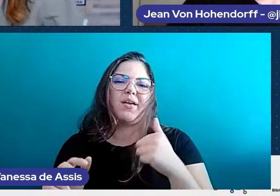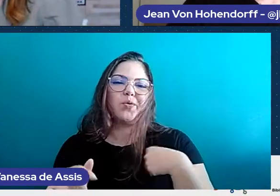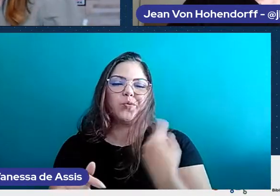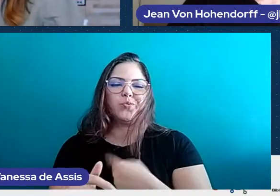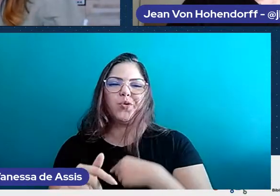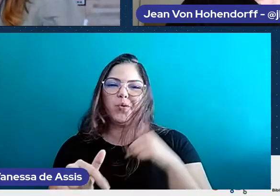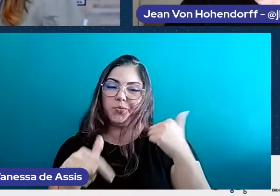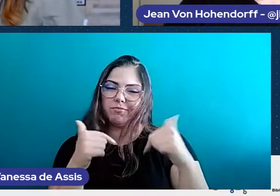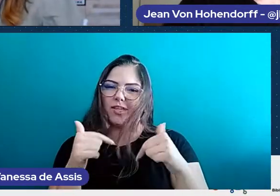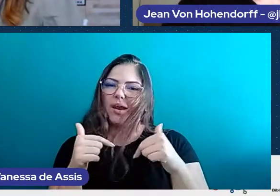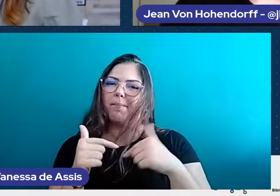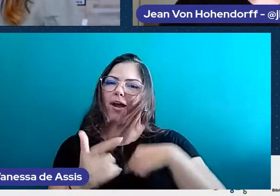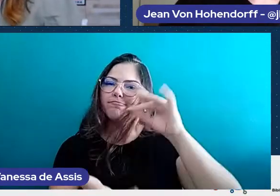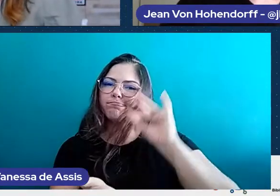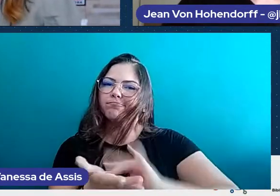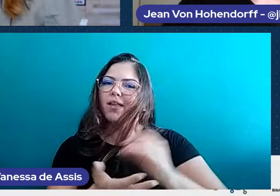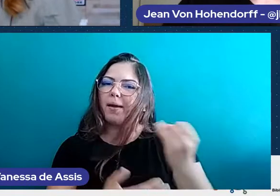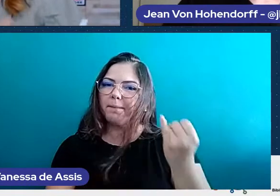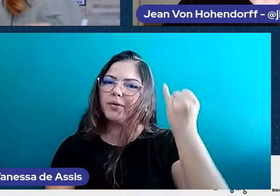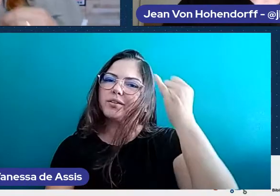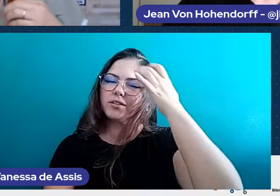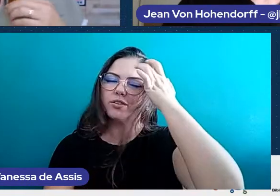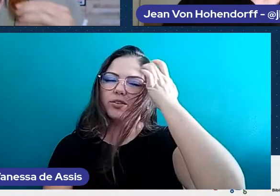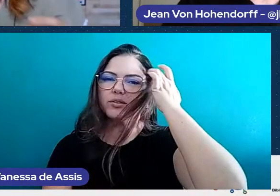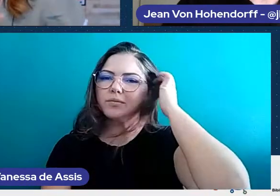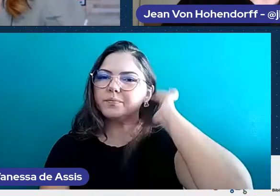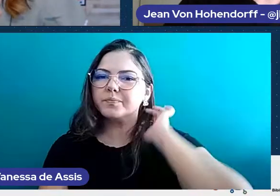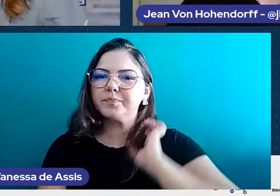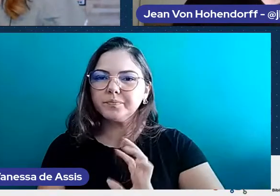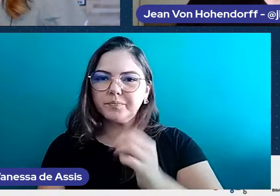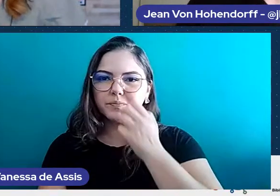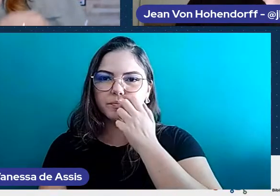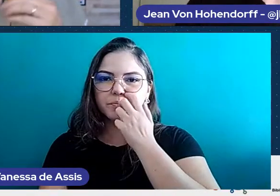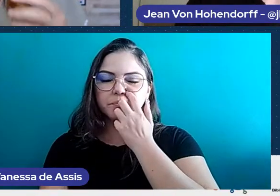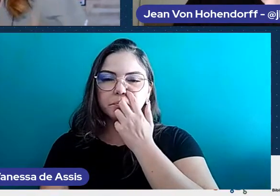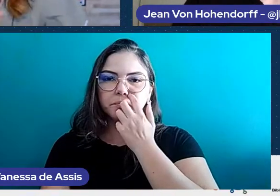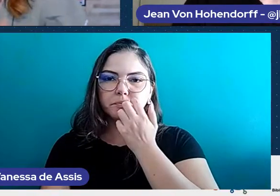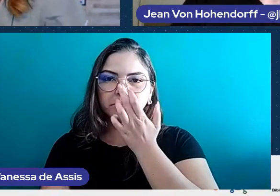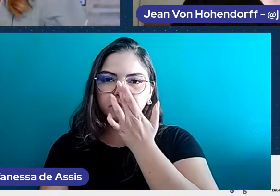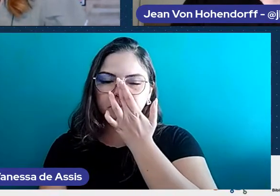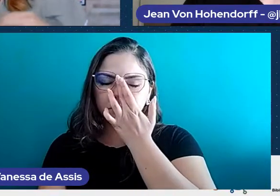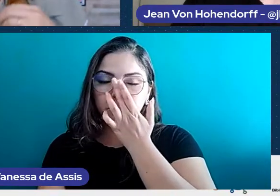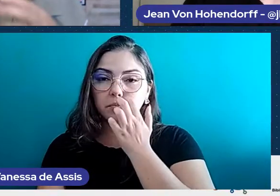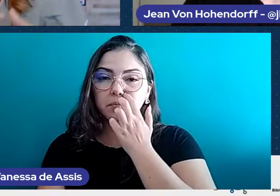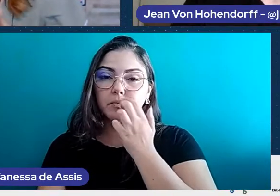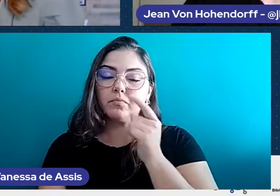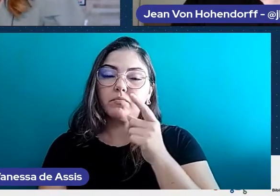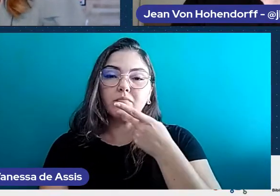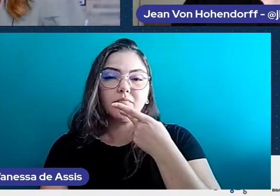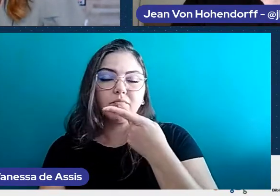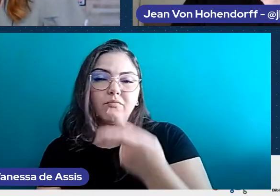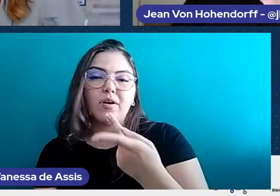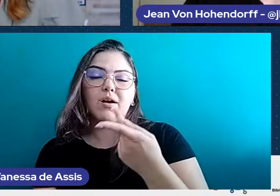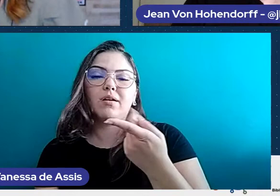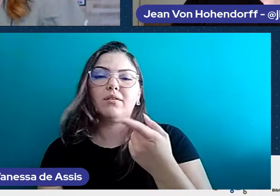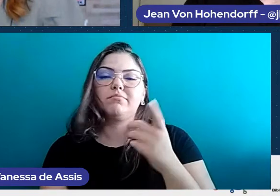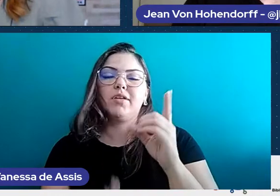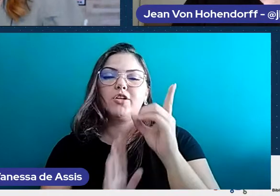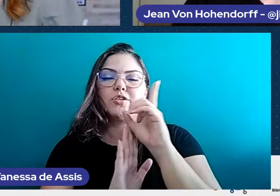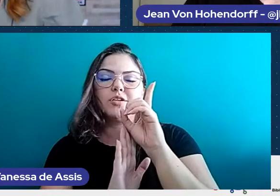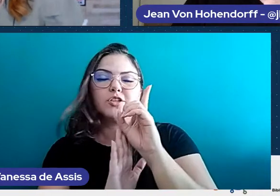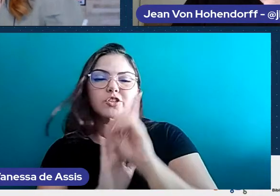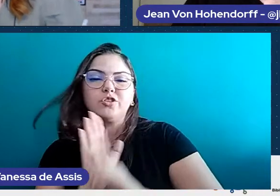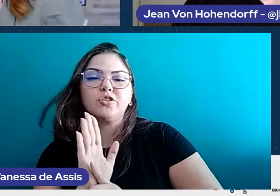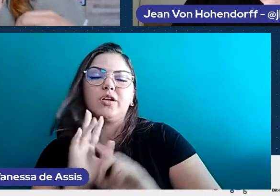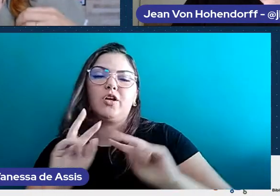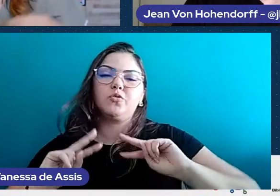verdadeira aula. E também, quando você fala ali dos direitos humanos, dos preconceitos, dos grupos minoritários,